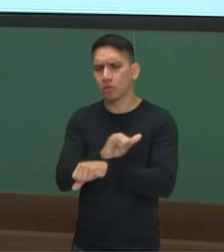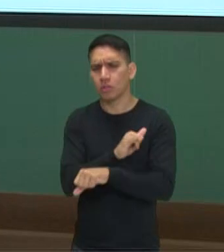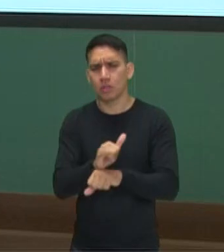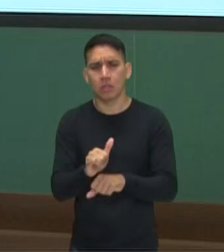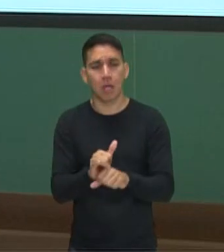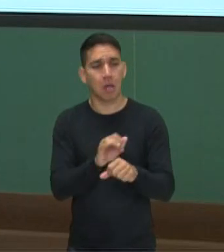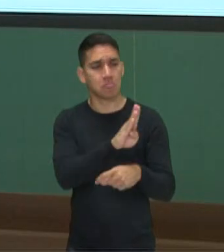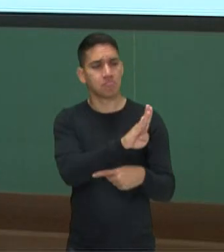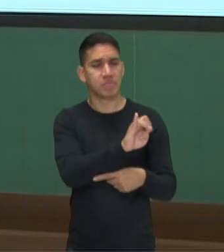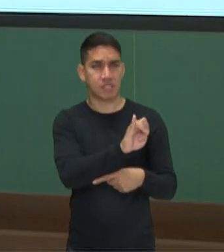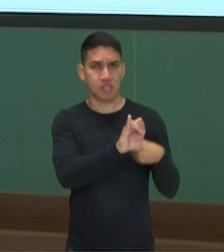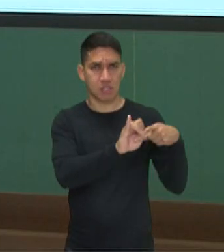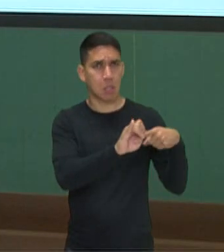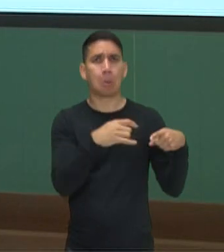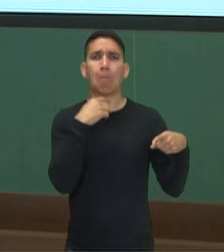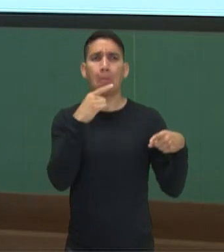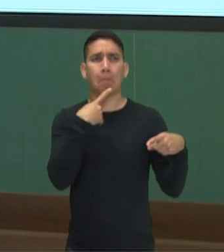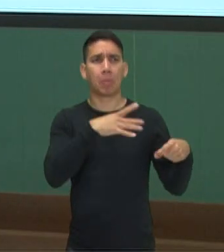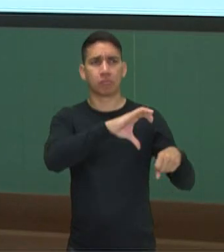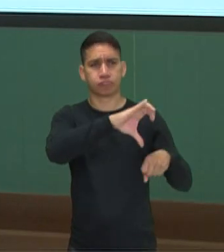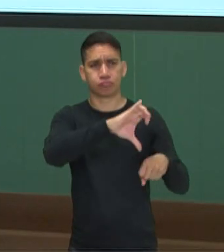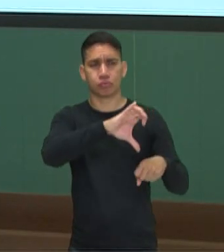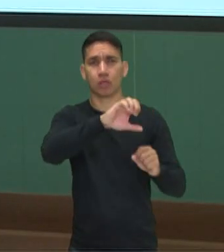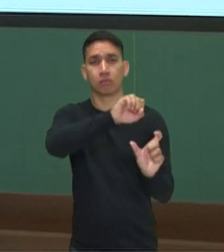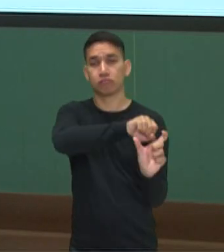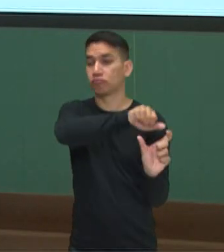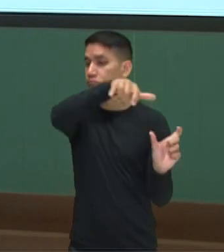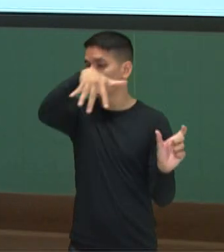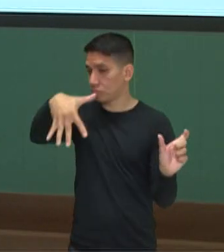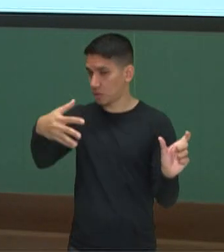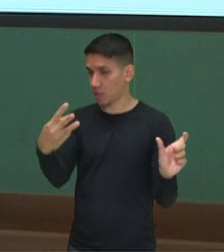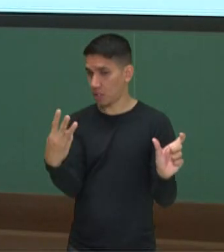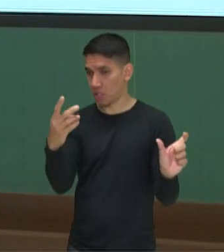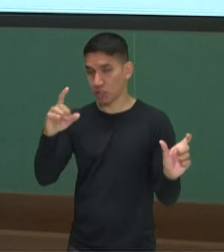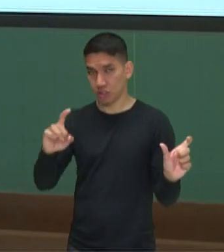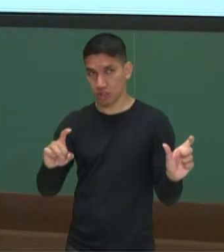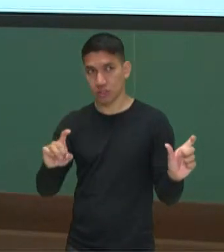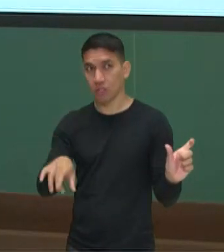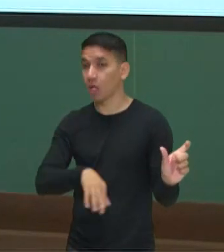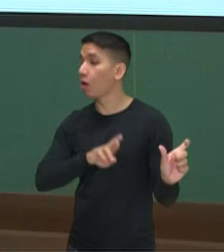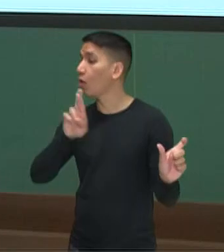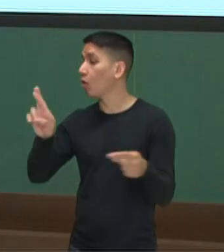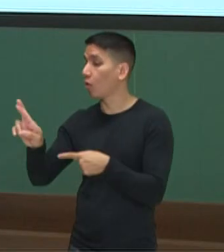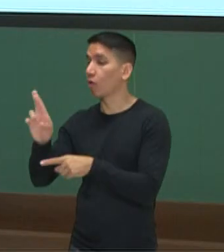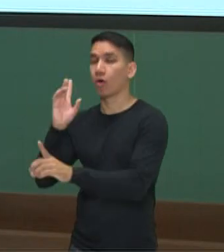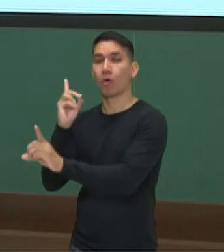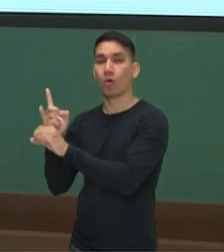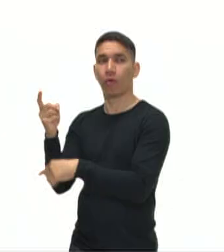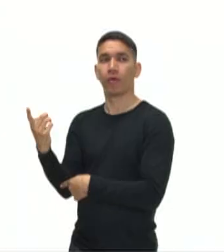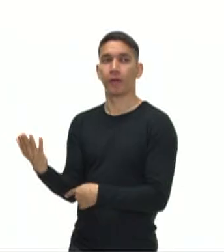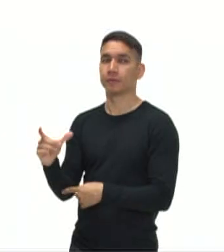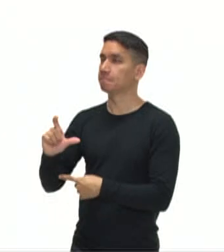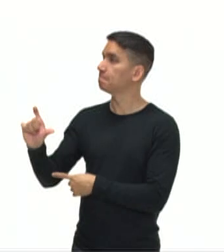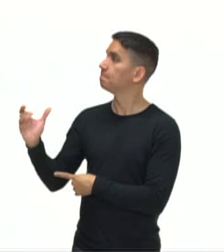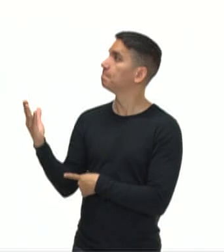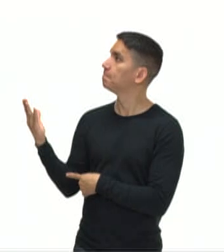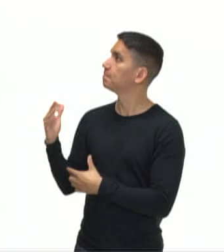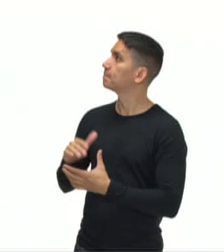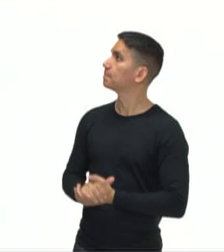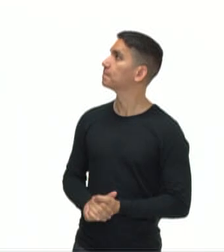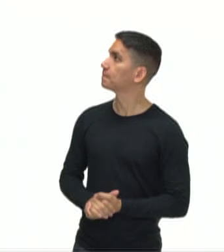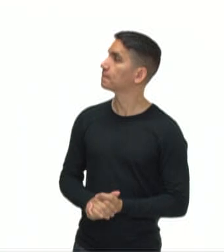eu não conheço, vou multiplicar por 3x e vou encontrar o resultado 12x ao quadrado